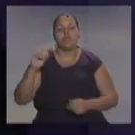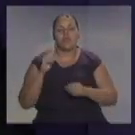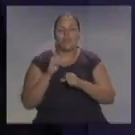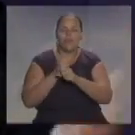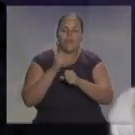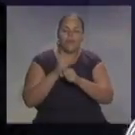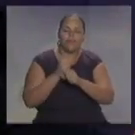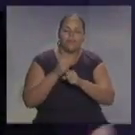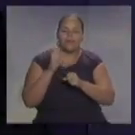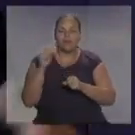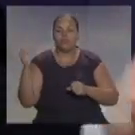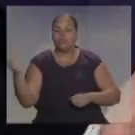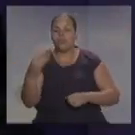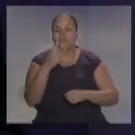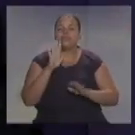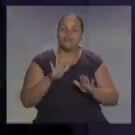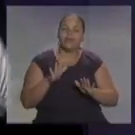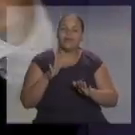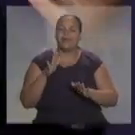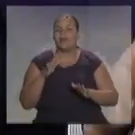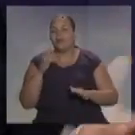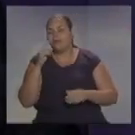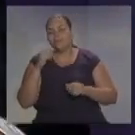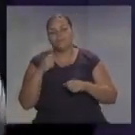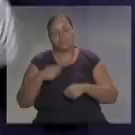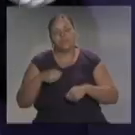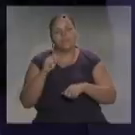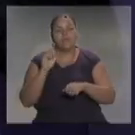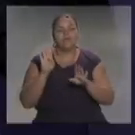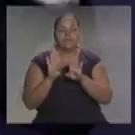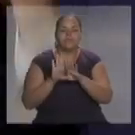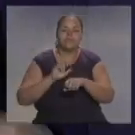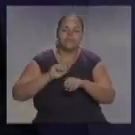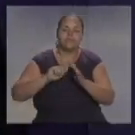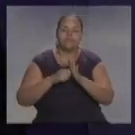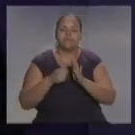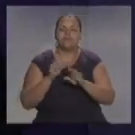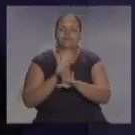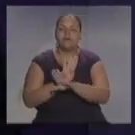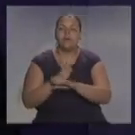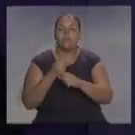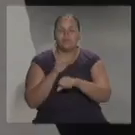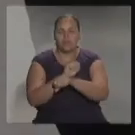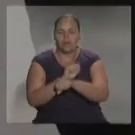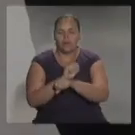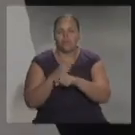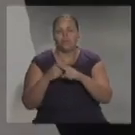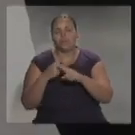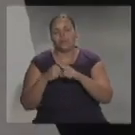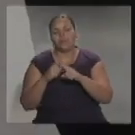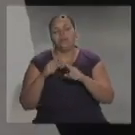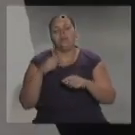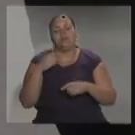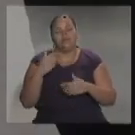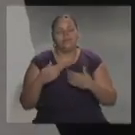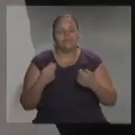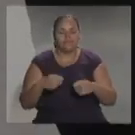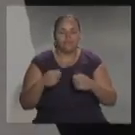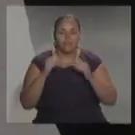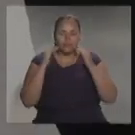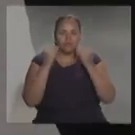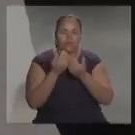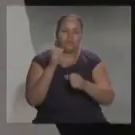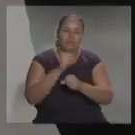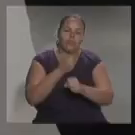né? Um equipamento daquele novo, já teve uma interdição, o teto estava apresentando... O próprio Maracanã precisou de obras para se